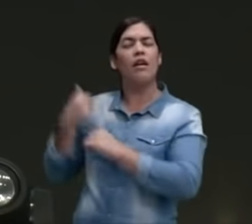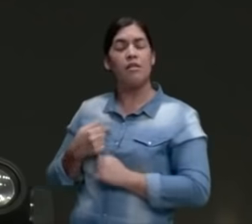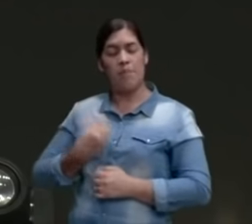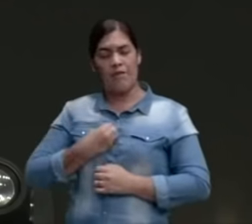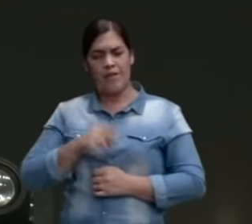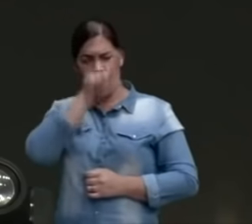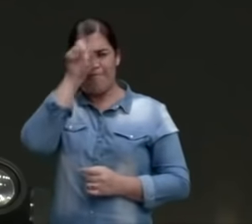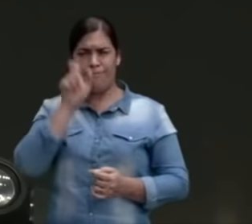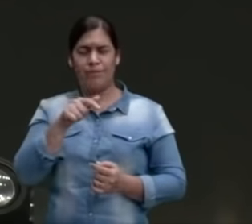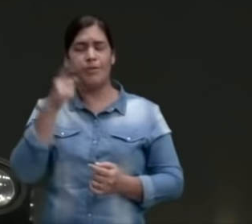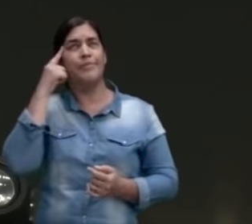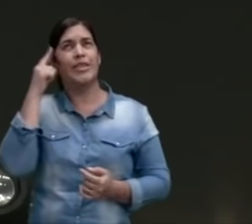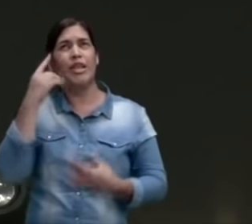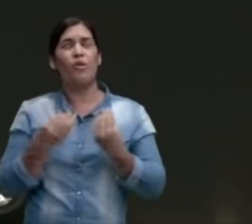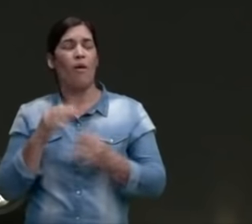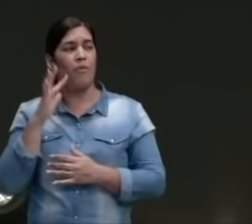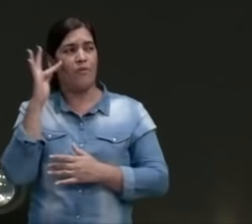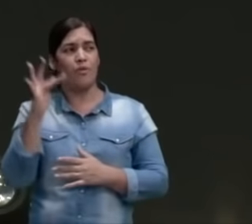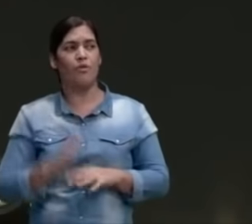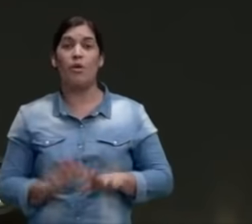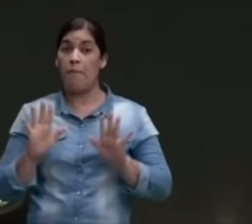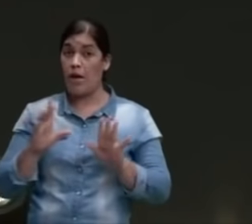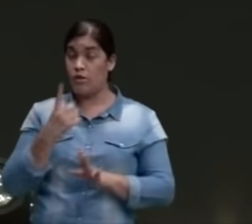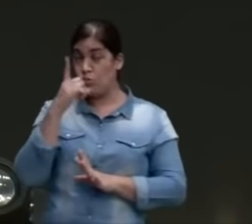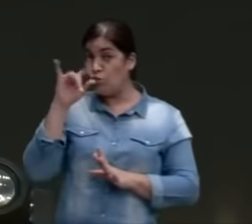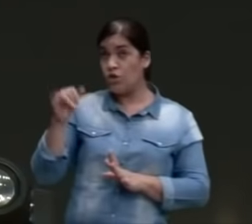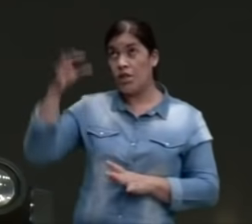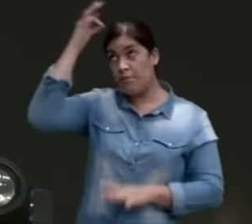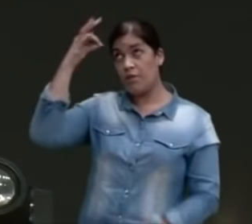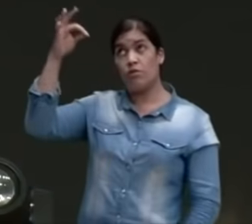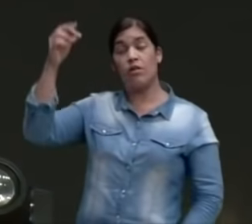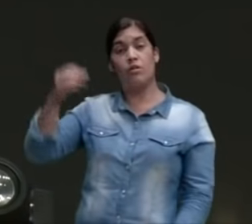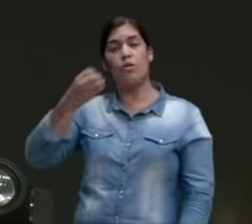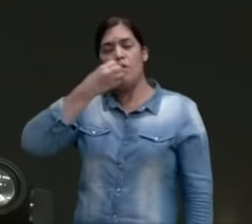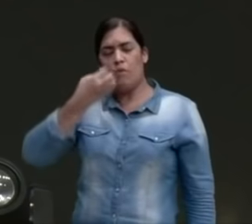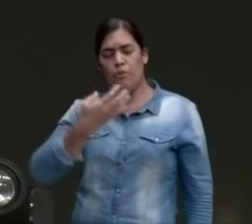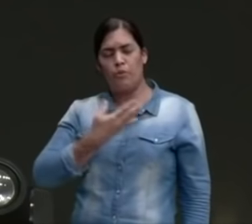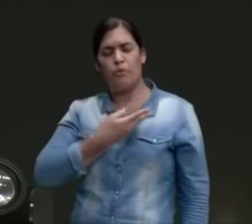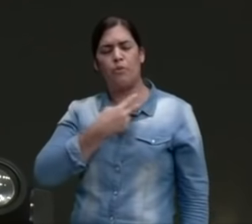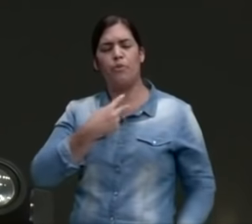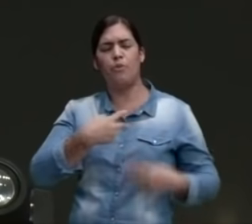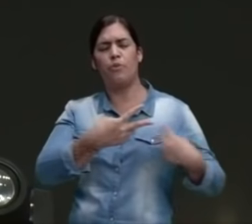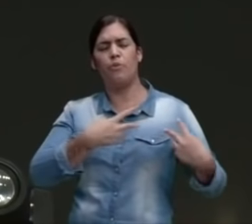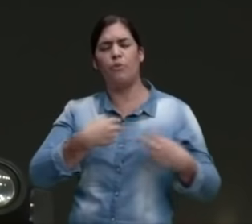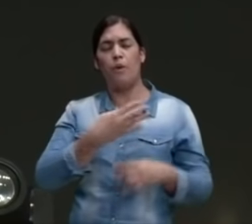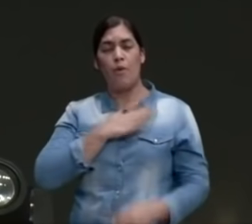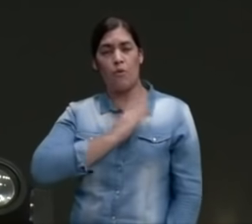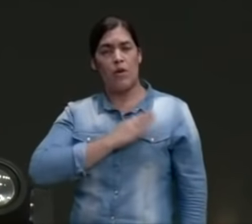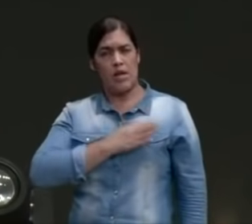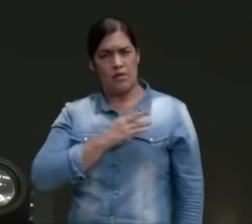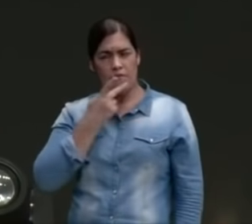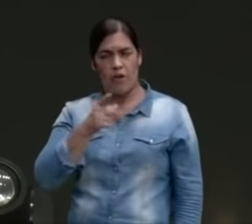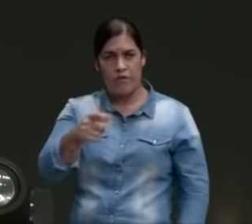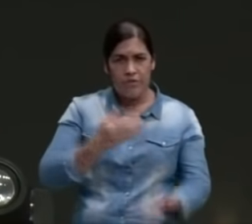saber o que seria do meu futuro. Mas um dia o Espírito Santo soprou no meu coração. E ele falou, você vai começar a evangelizar na internet.